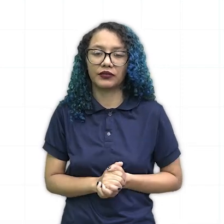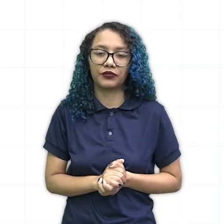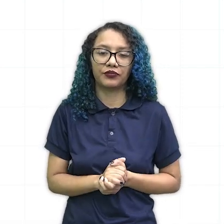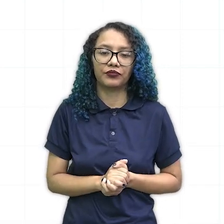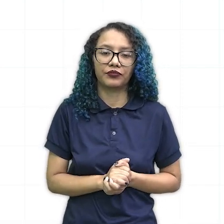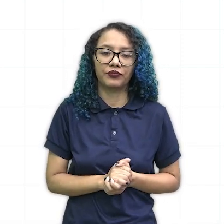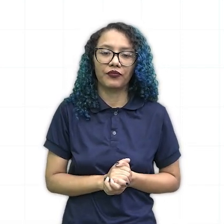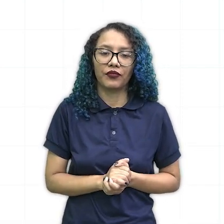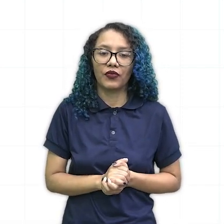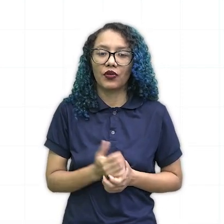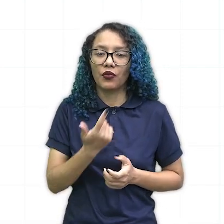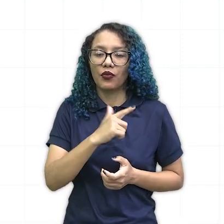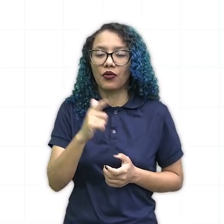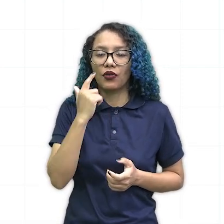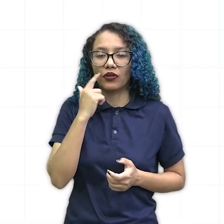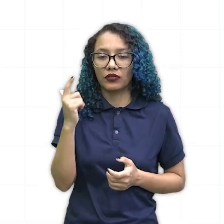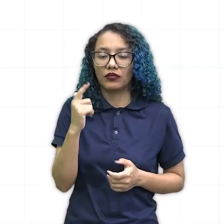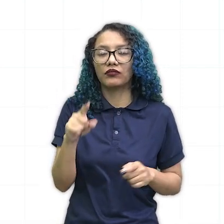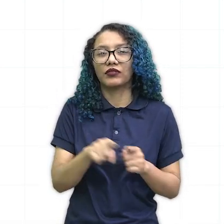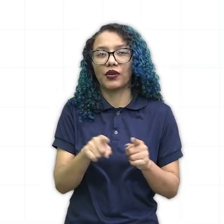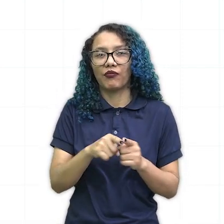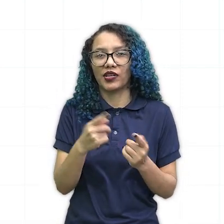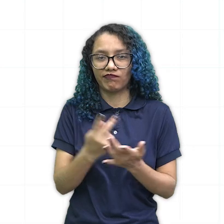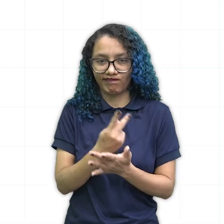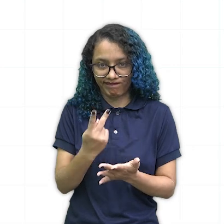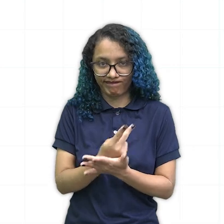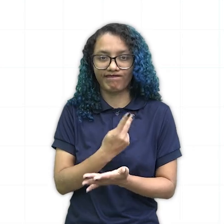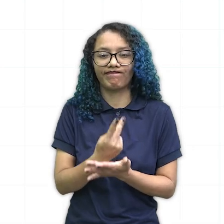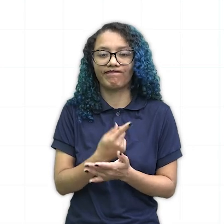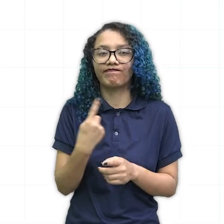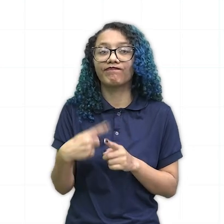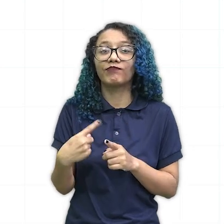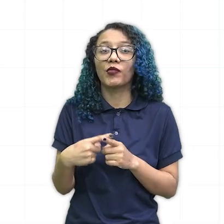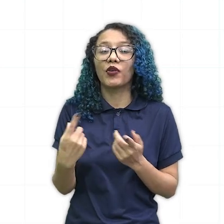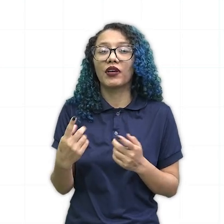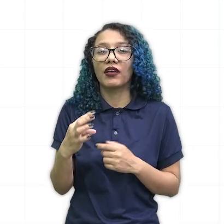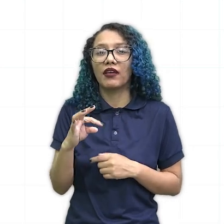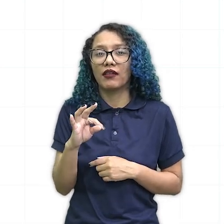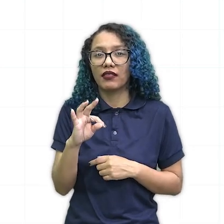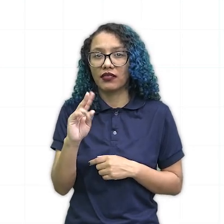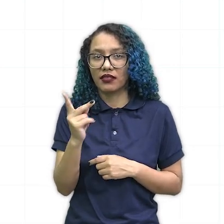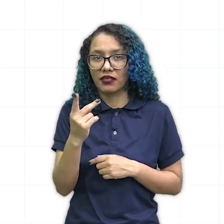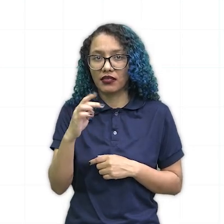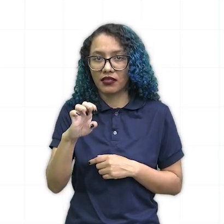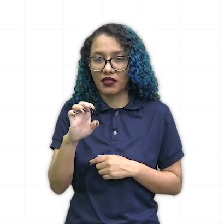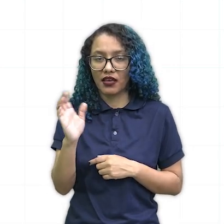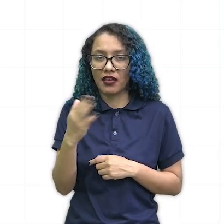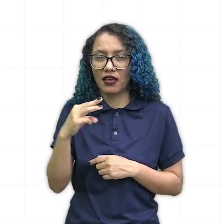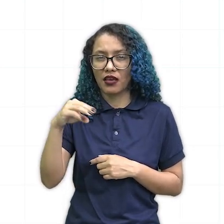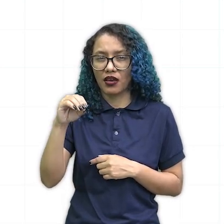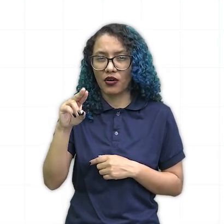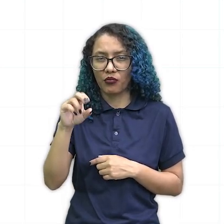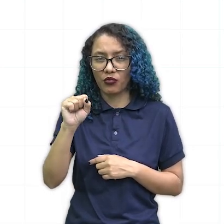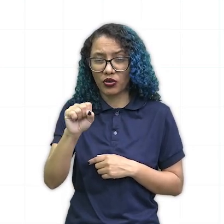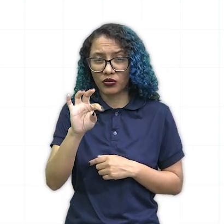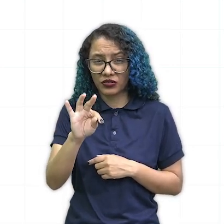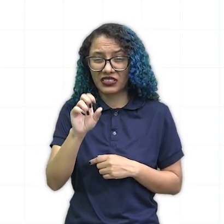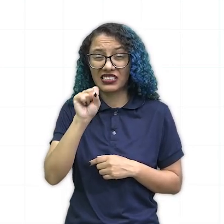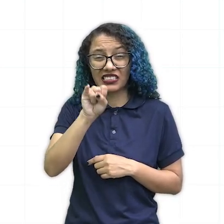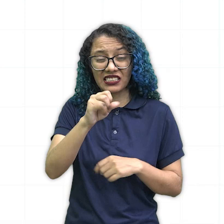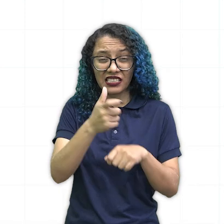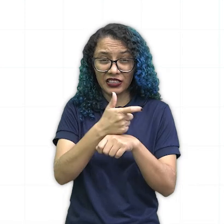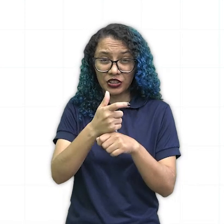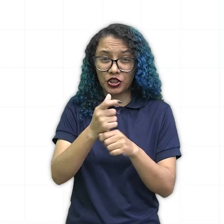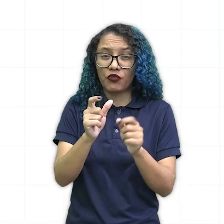The most easy não está certo, a gente viu que o the most eu só uso antes de adjetivos mais compridos, né?